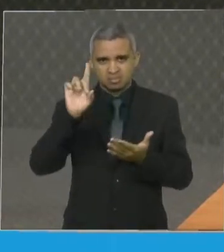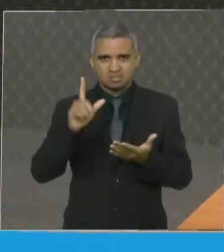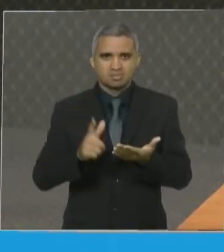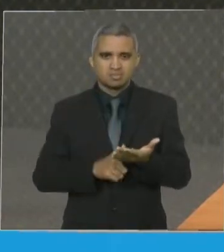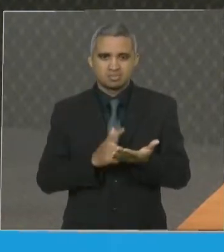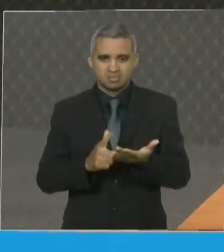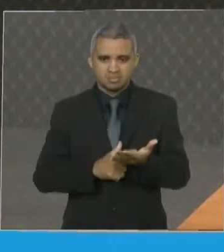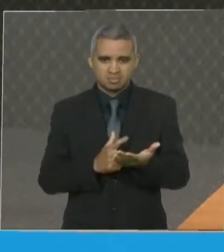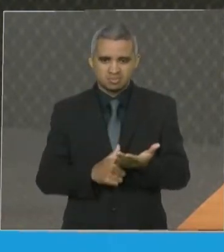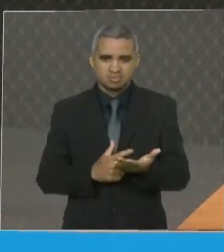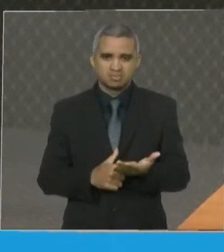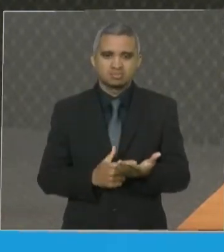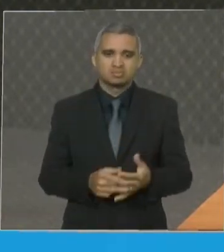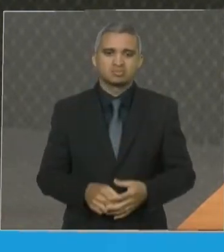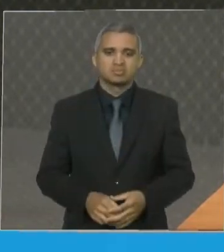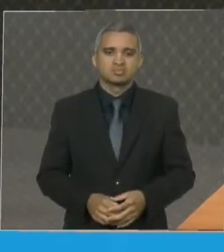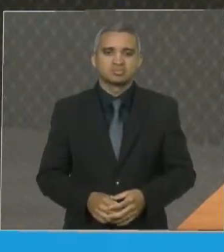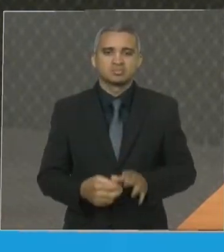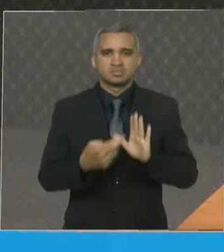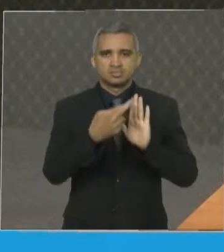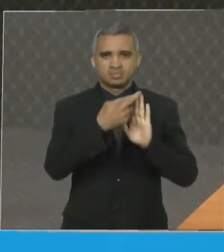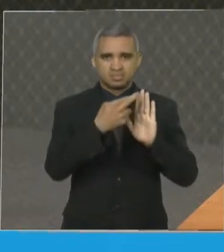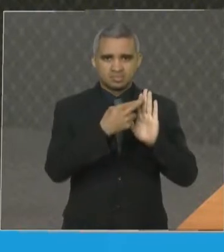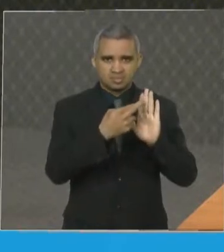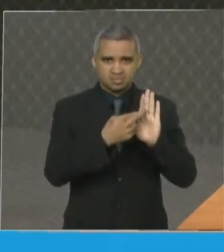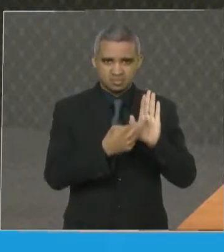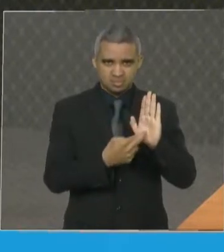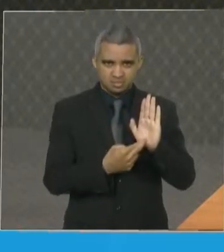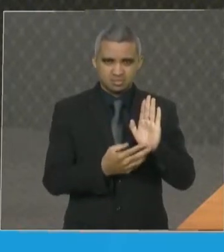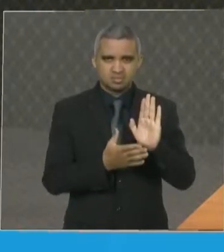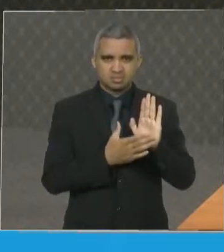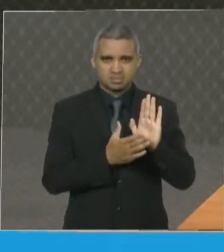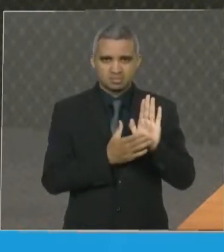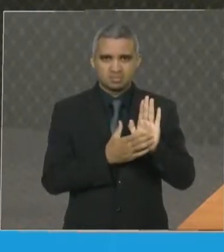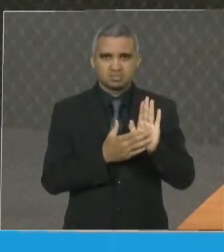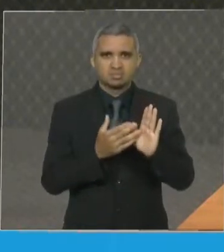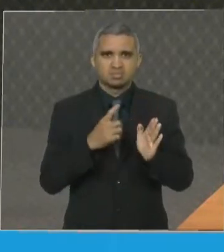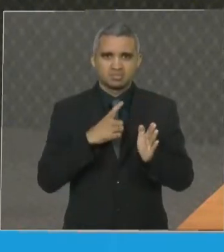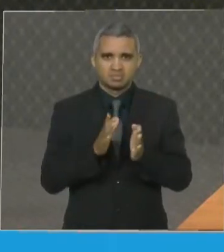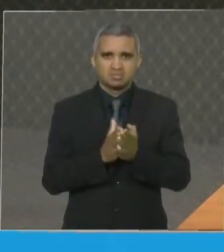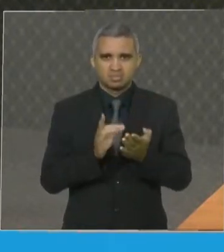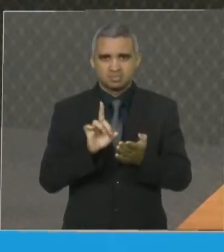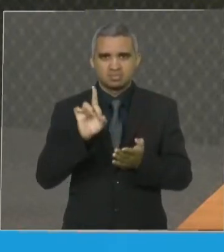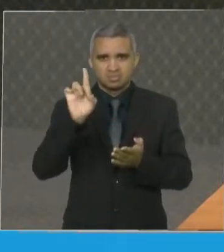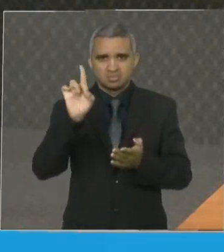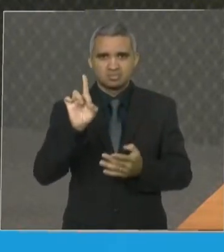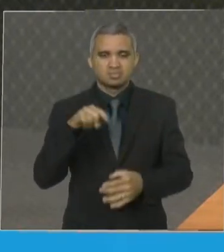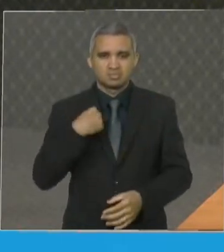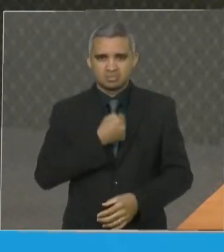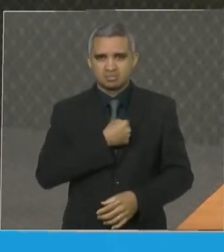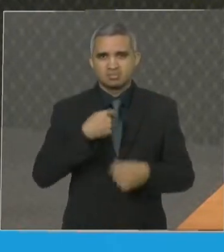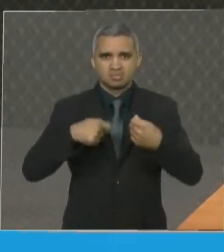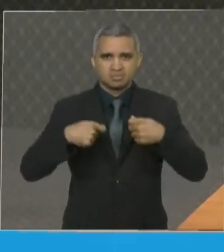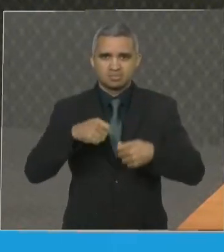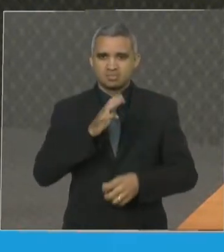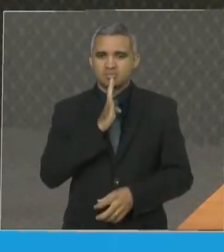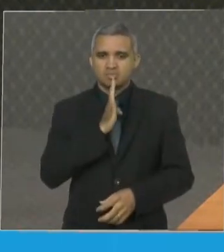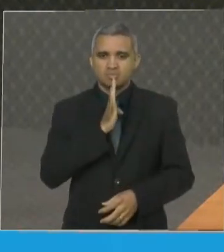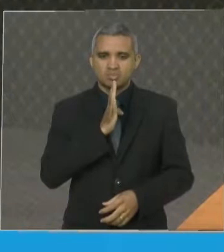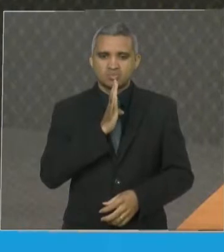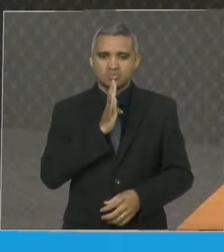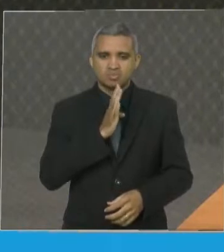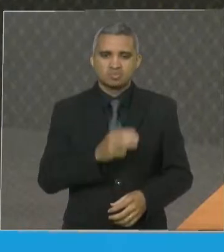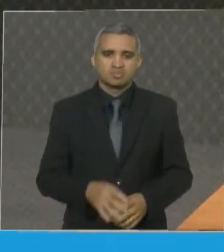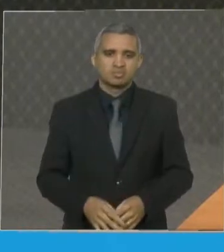essas regras, essas leis, tem muito, muito conhecimento nessas coisas. Falei um